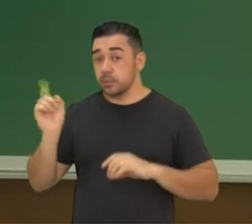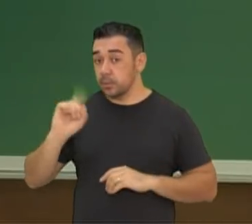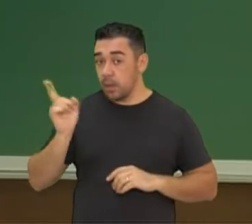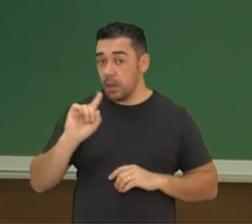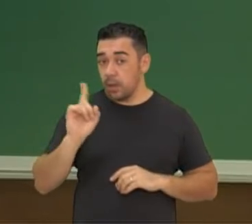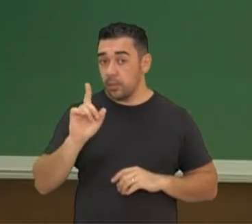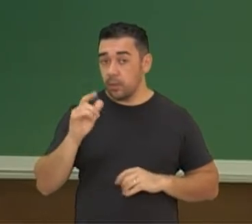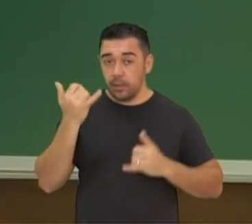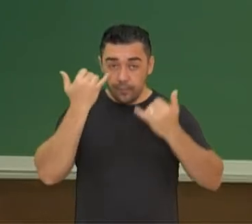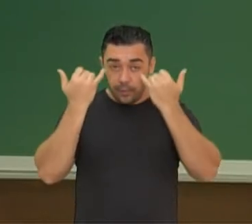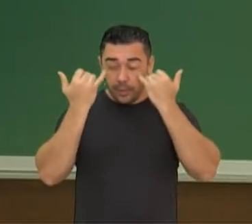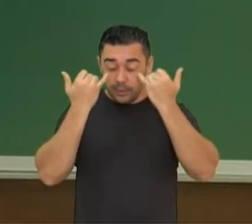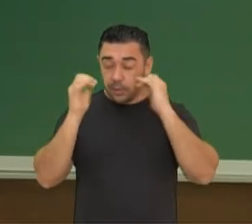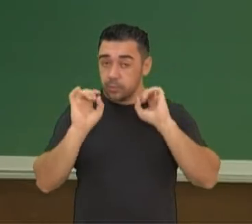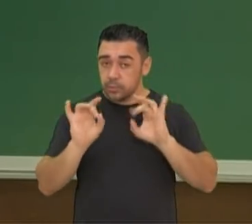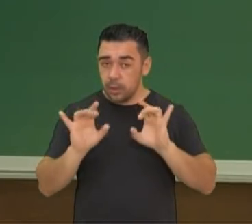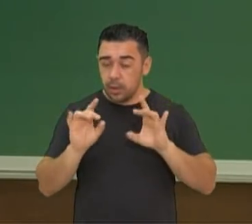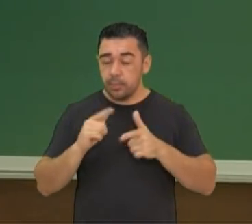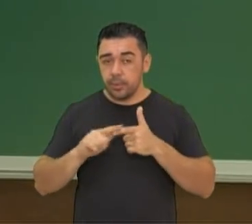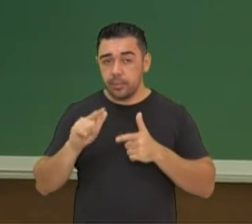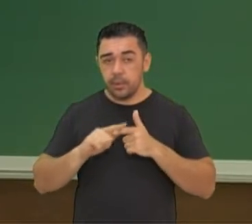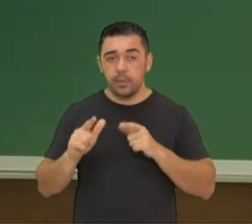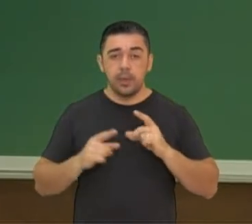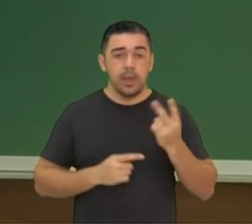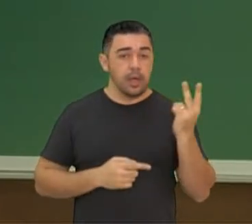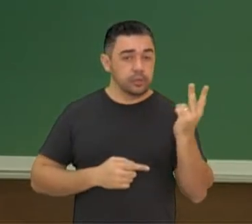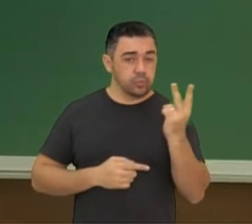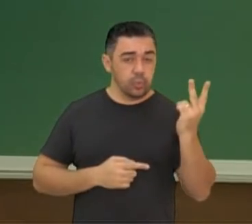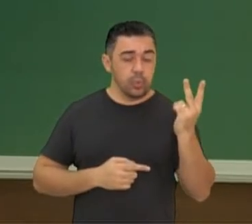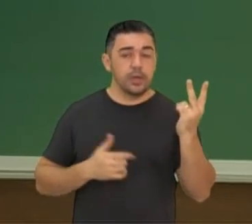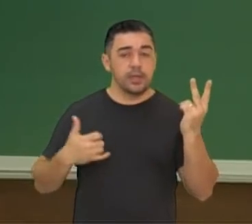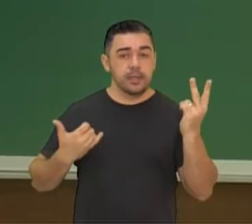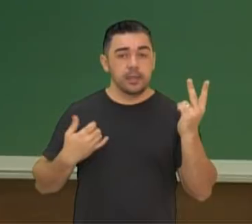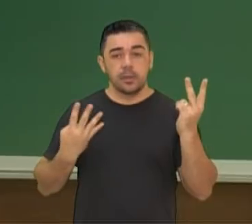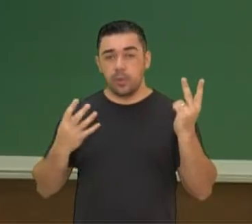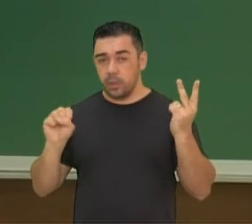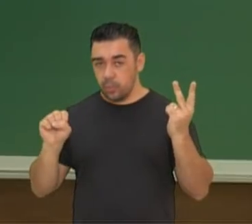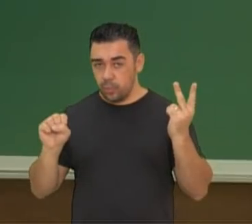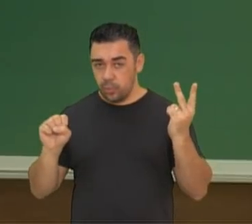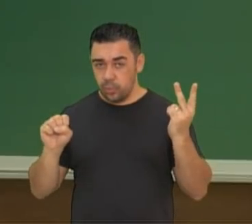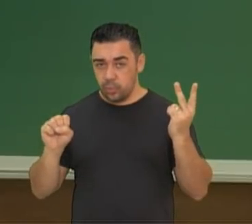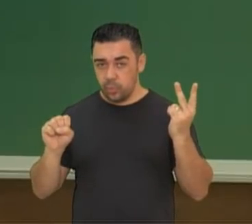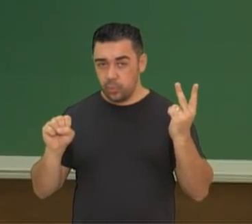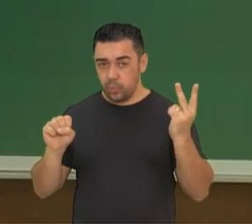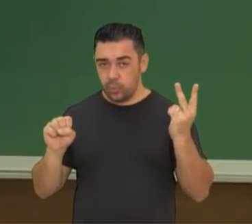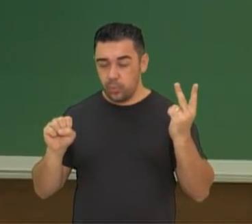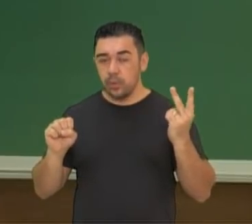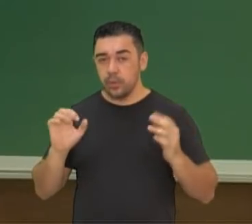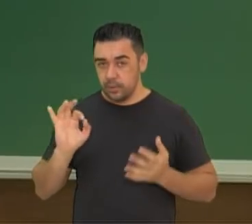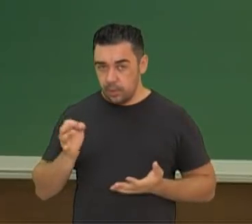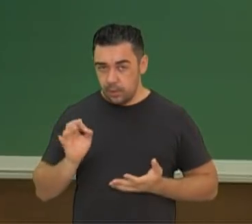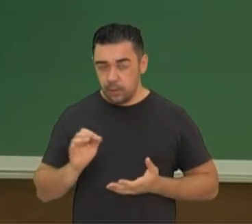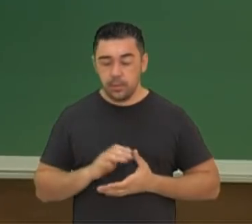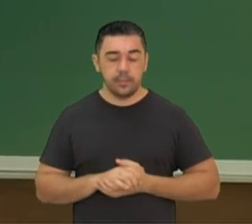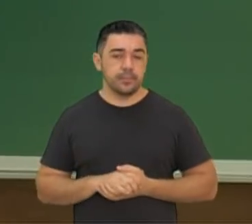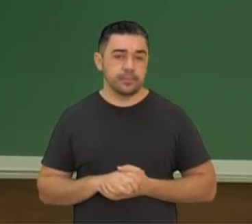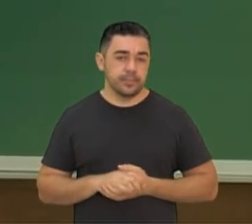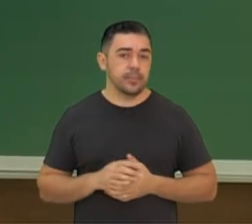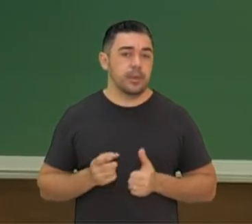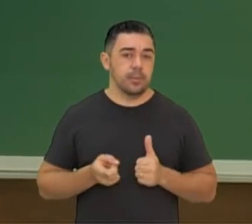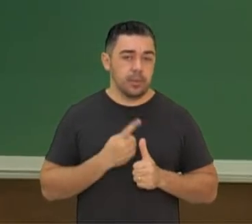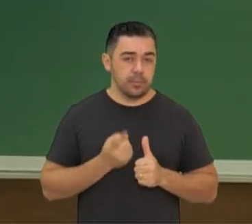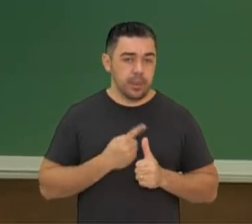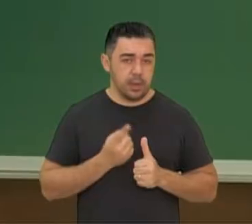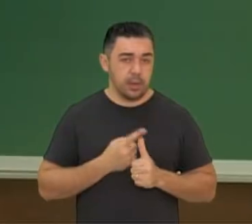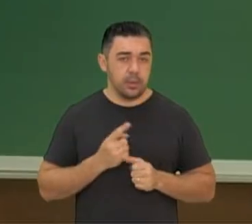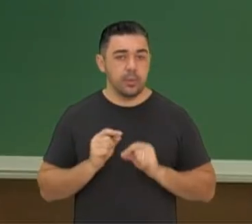do problema. E qual era a informação do problema? A soma das duas idades é igual a 48. Certo? Então, a primeira informação está